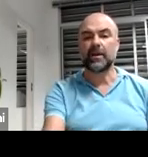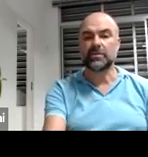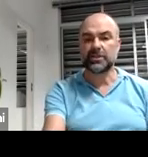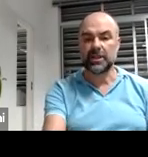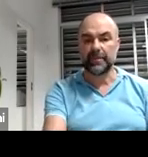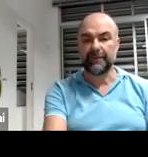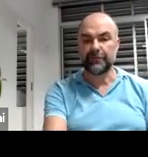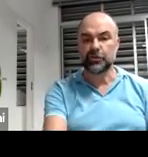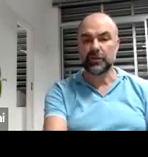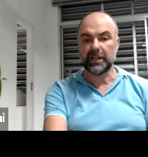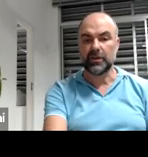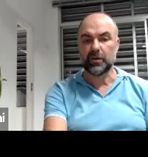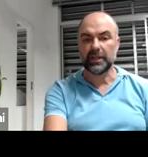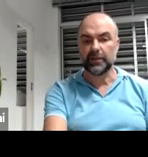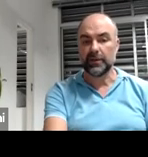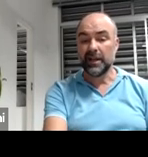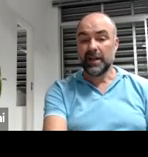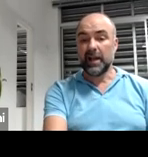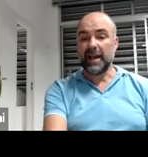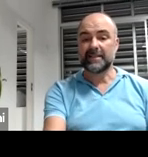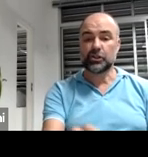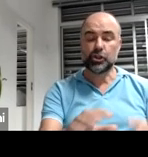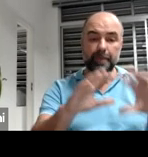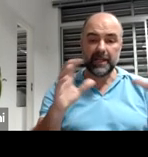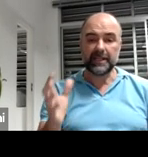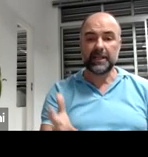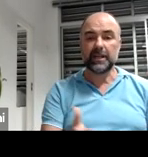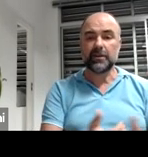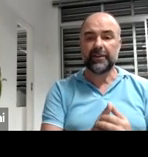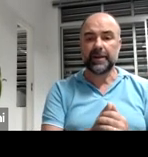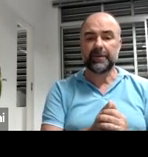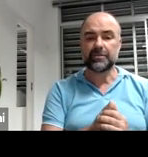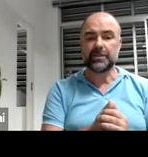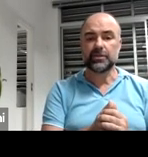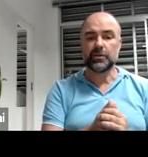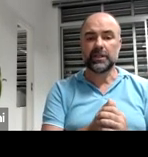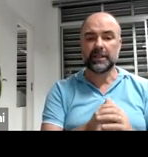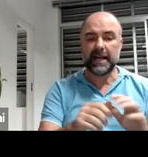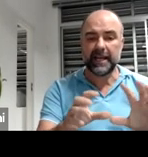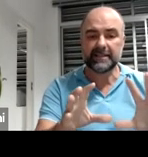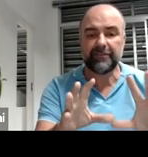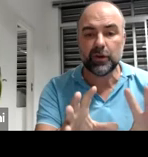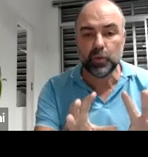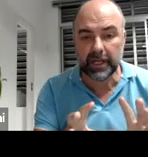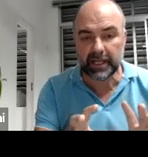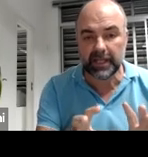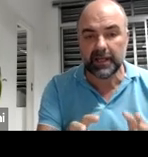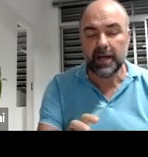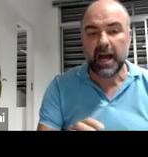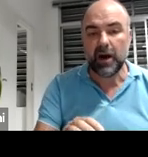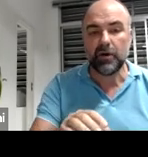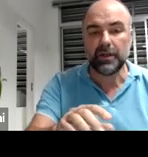esse ecossistema funcionando e rodando. Essa sopa de letrinha que eu falei para vocês toda dá essa figura